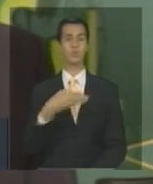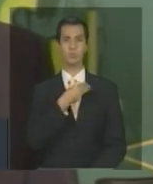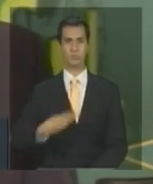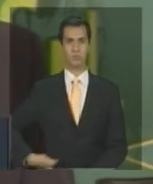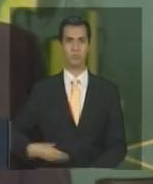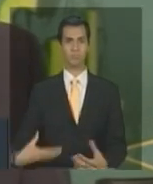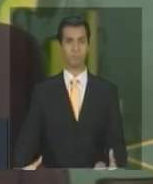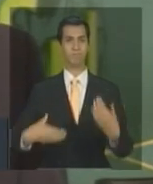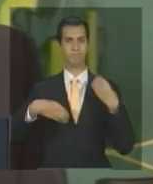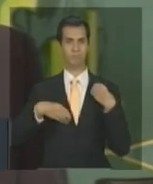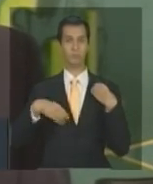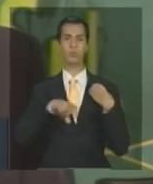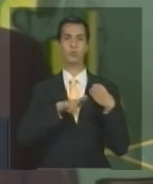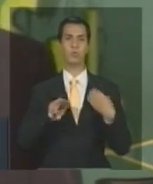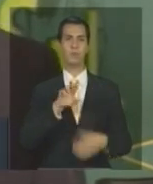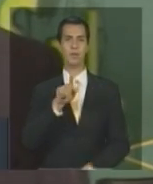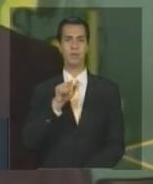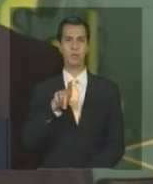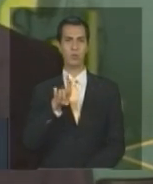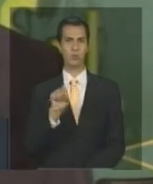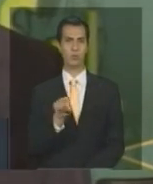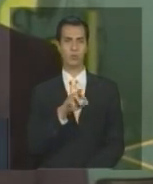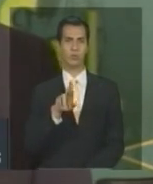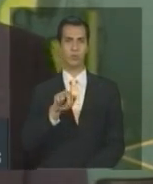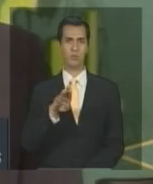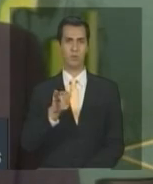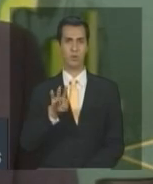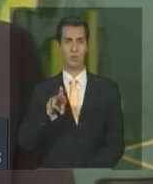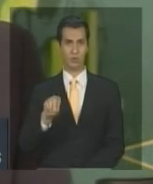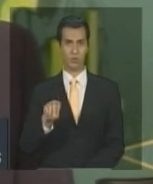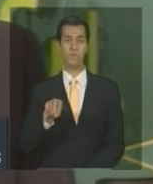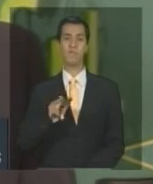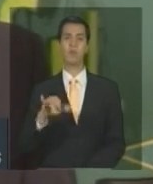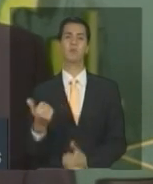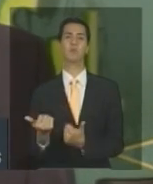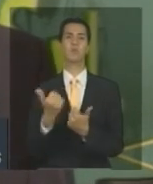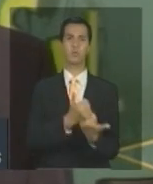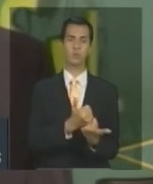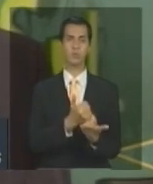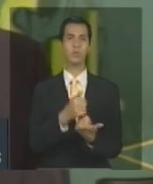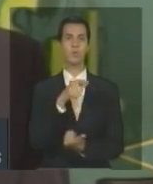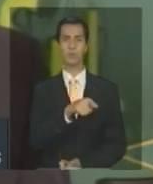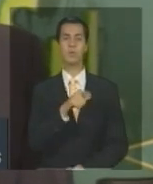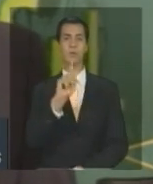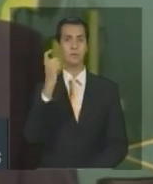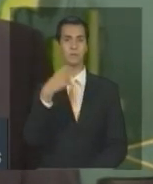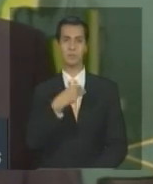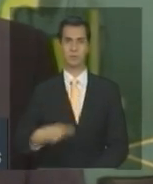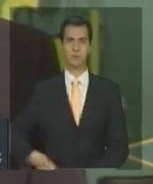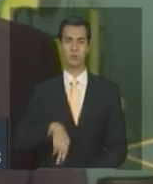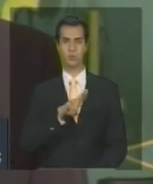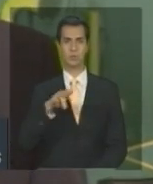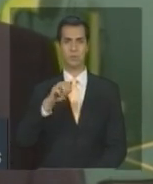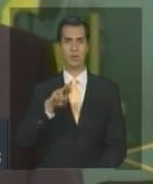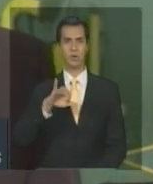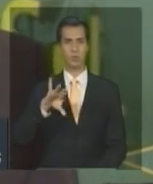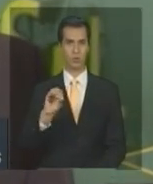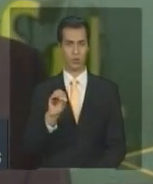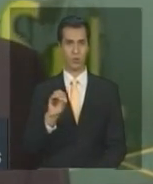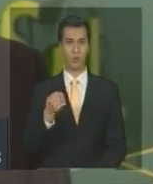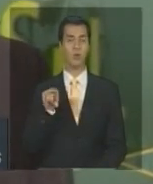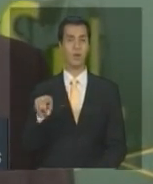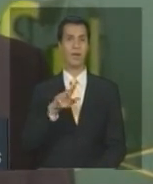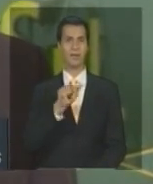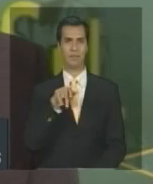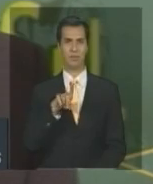das Cidades, Agnaldo Ribeiro. Ele vai substituir Mário Negromonte. Agnaldo Ribeiro tem 42 anos, é